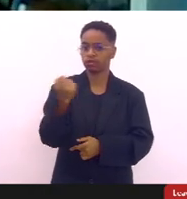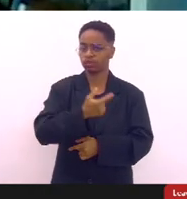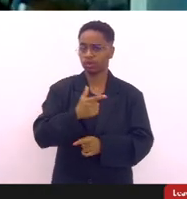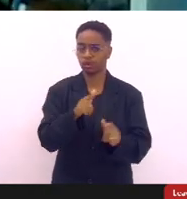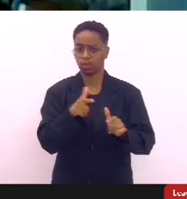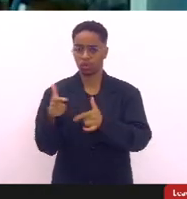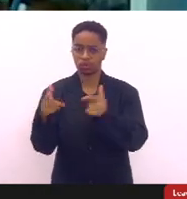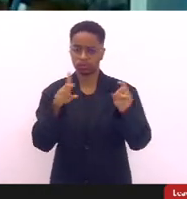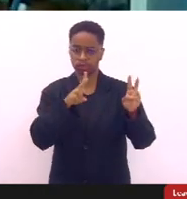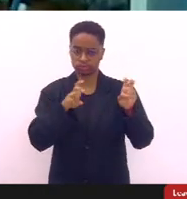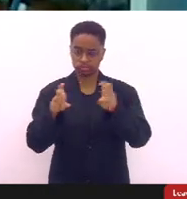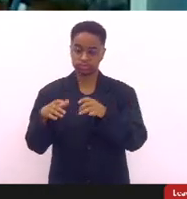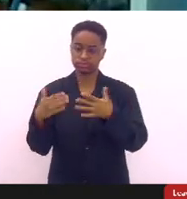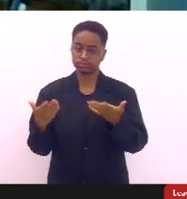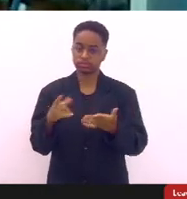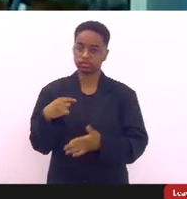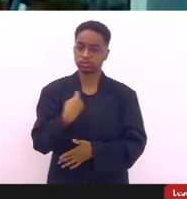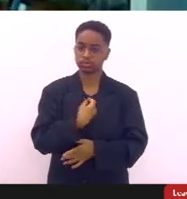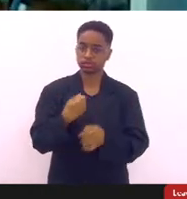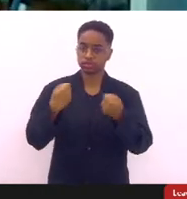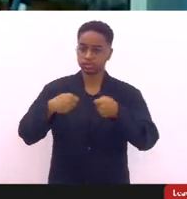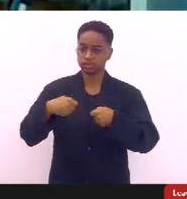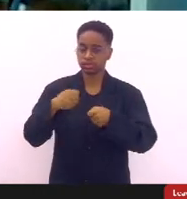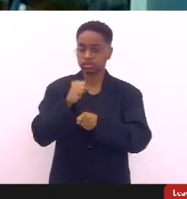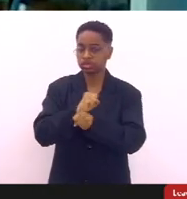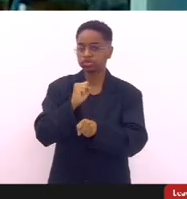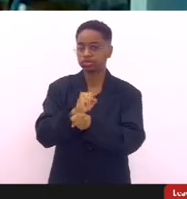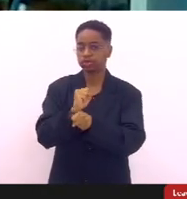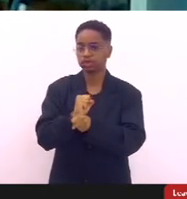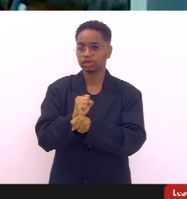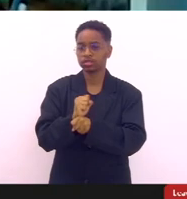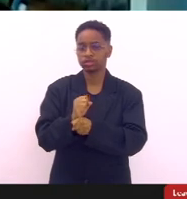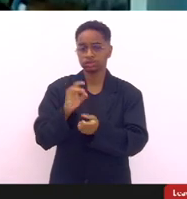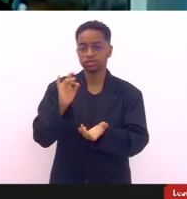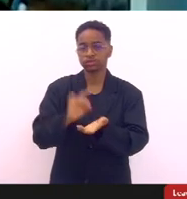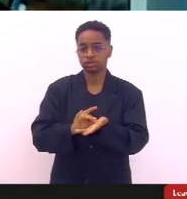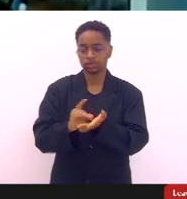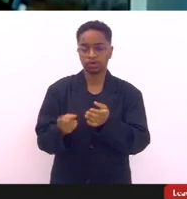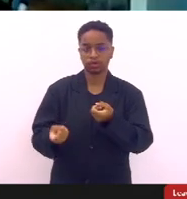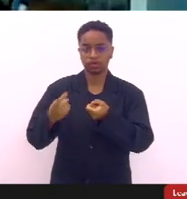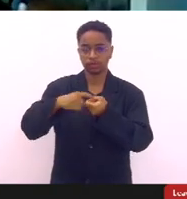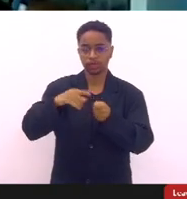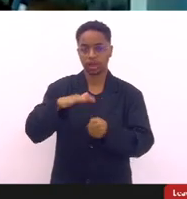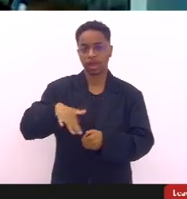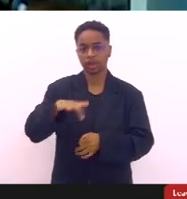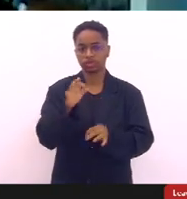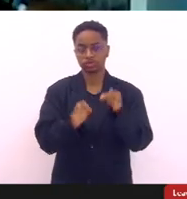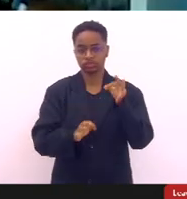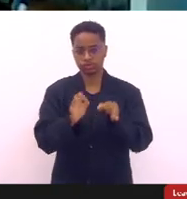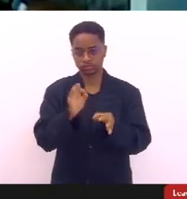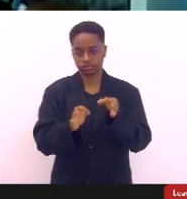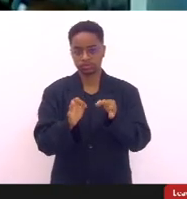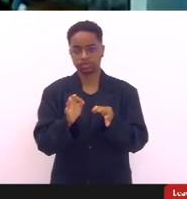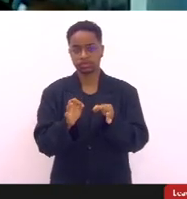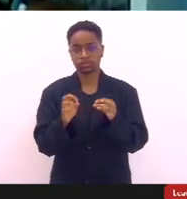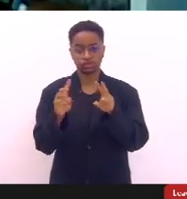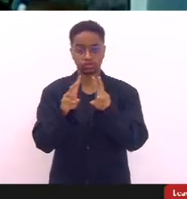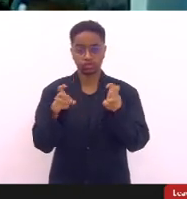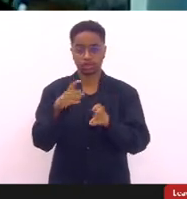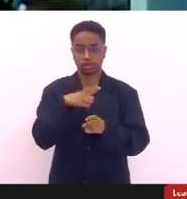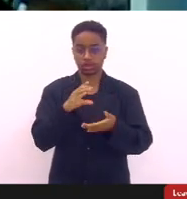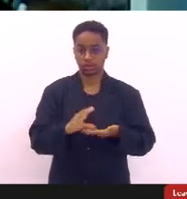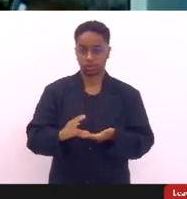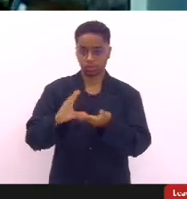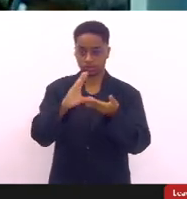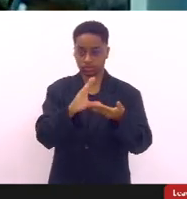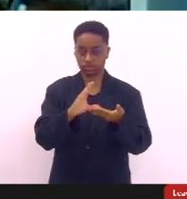outra coisa, então estamos aguardando o retorno efetivamente da parte jurídica com relação a ter este Conselho Estadual